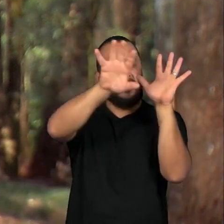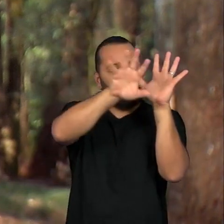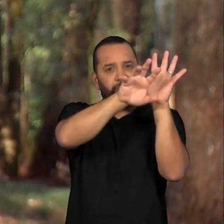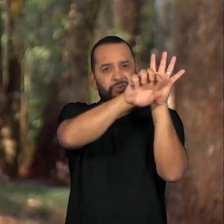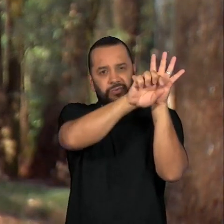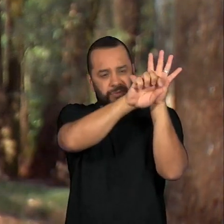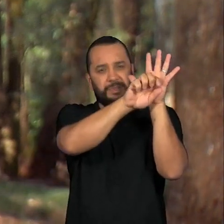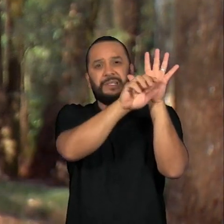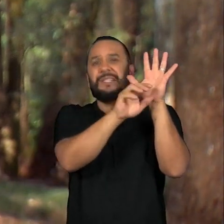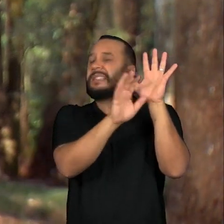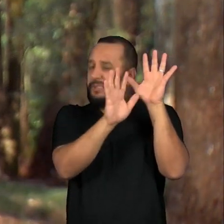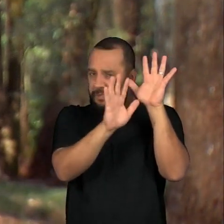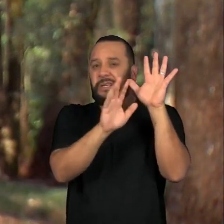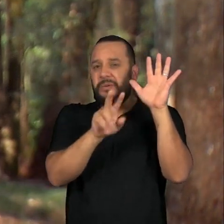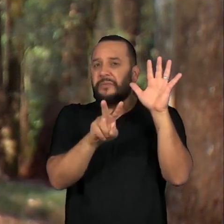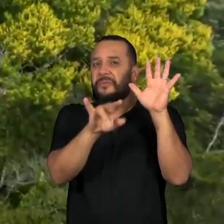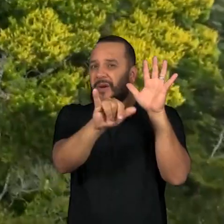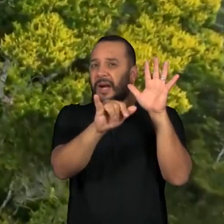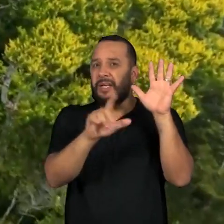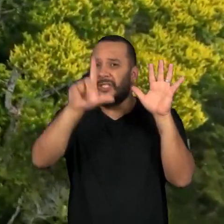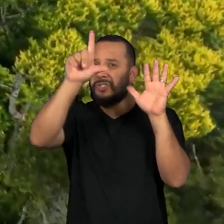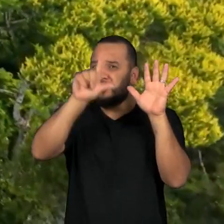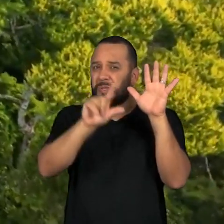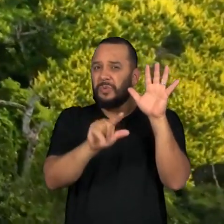projeções preocupam os cientistas.